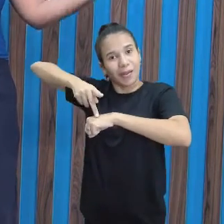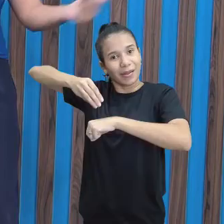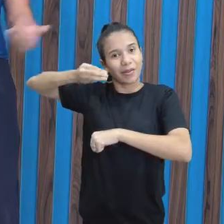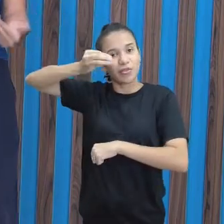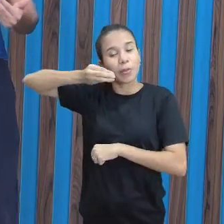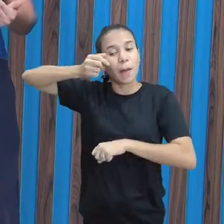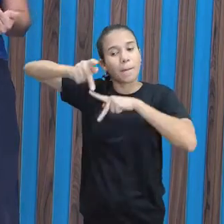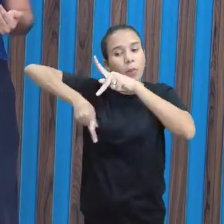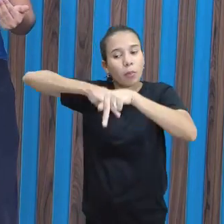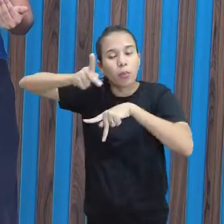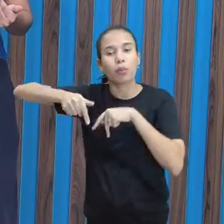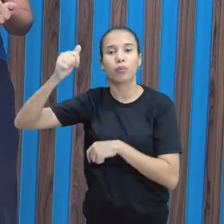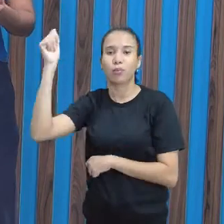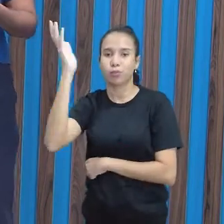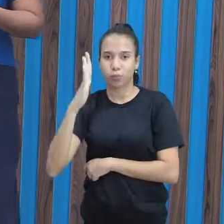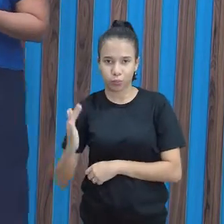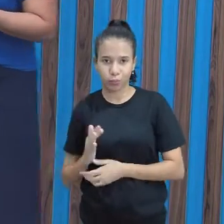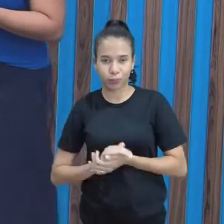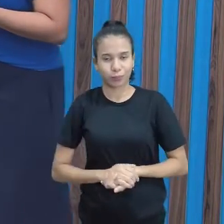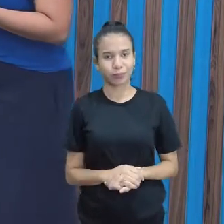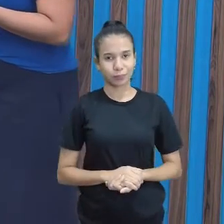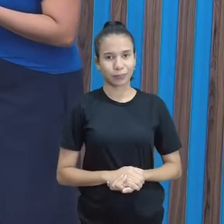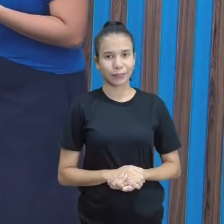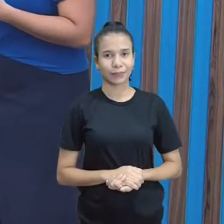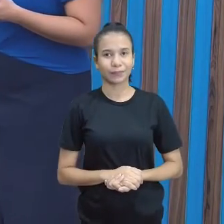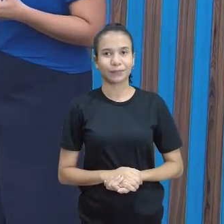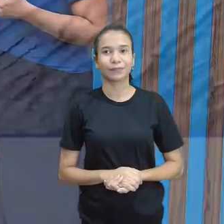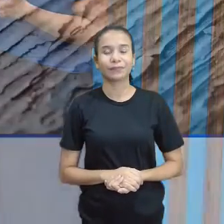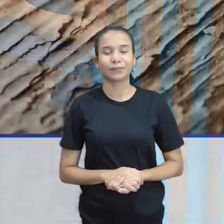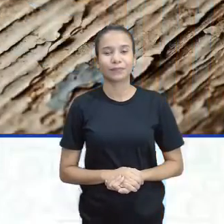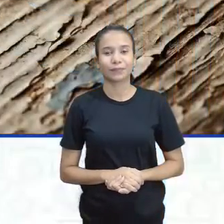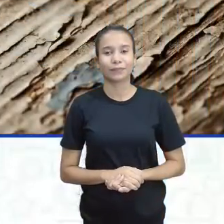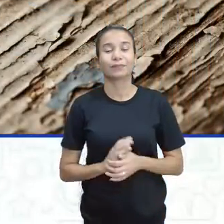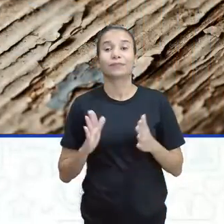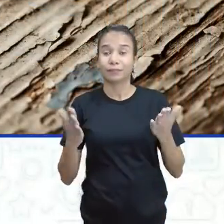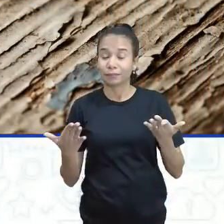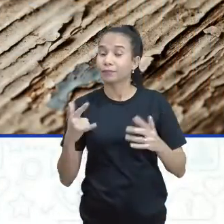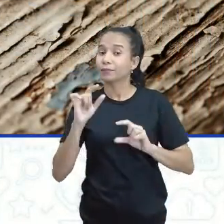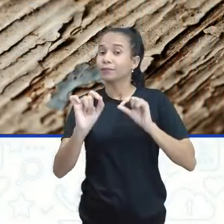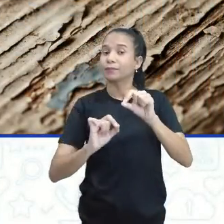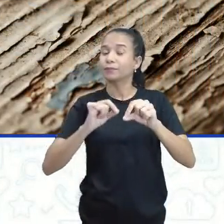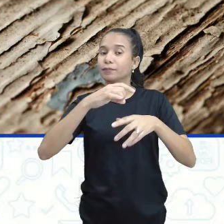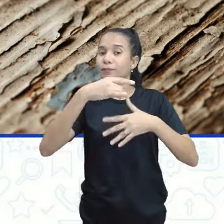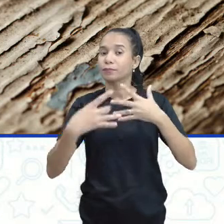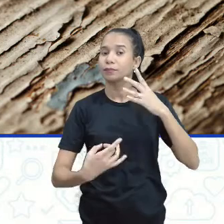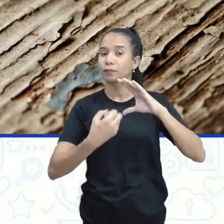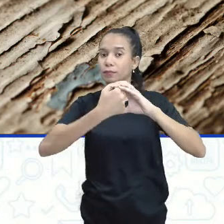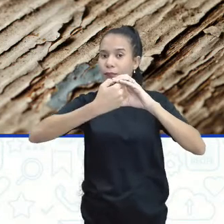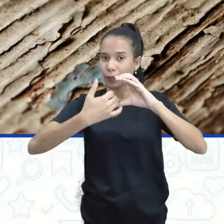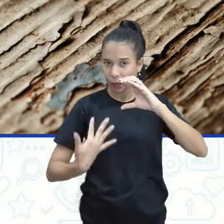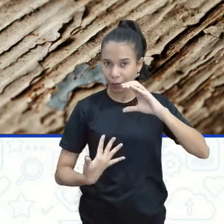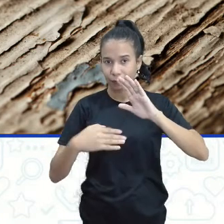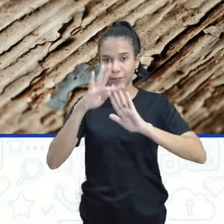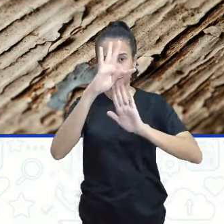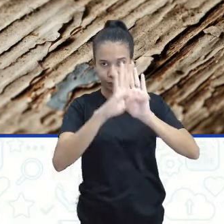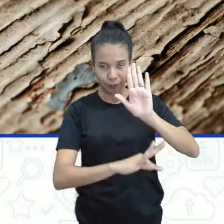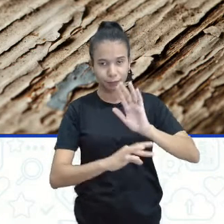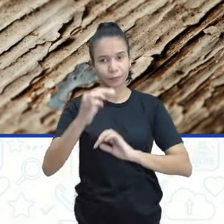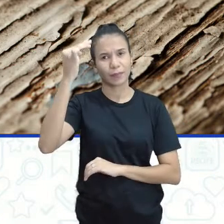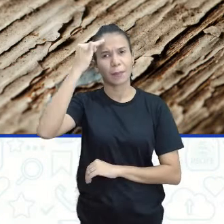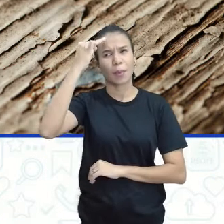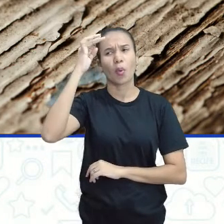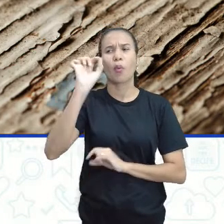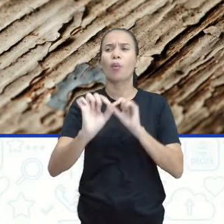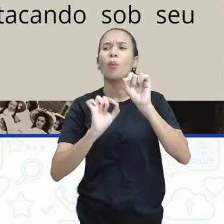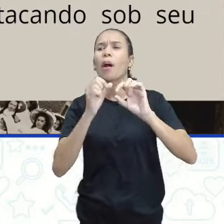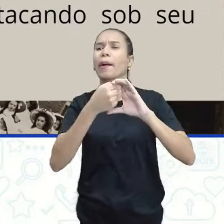povo brasileiro, né? Então, vamos lá. E quais seriam essas características? Um texto memorialístico, quais seriam